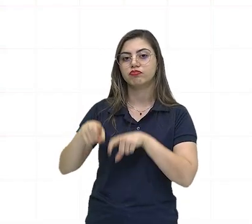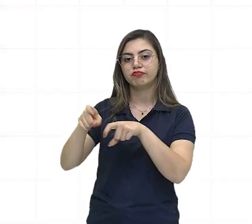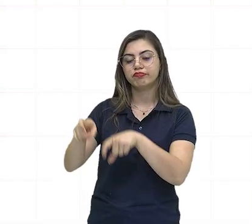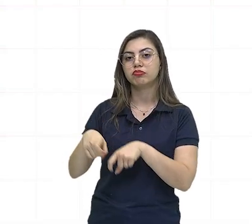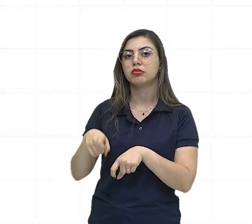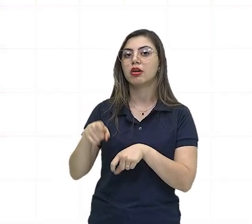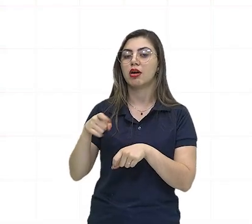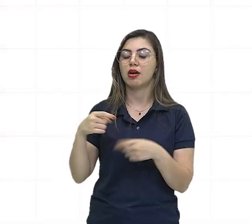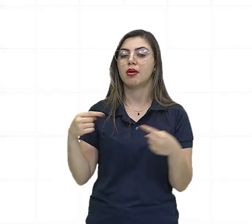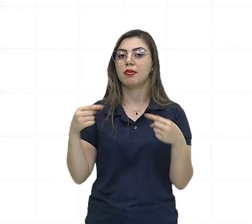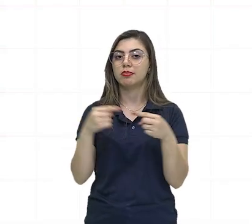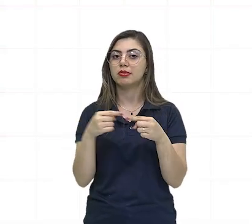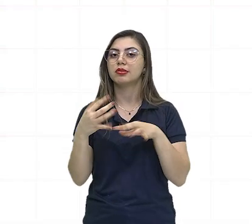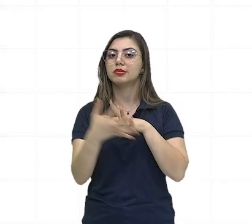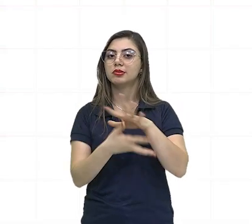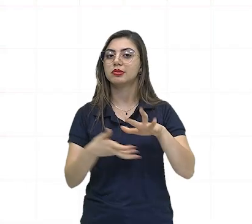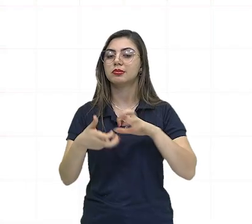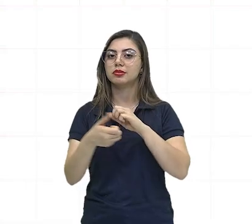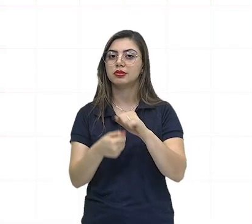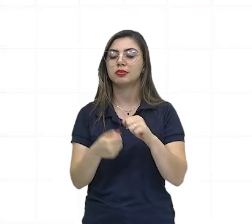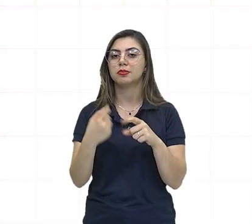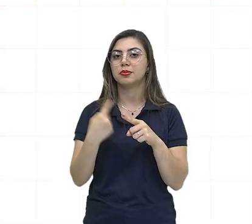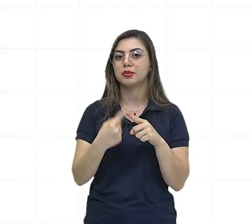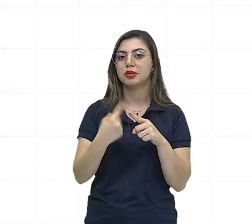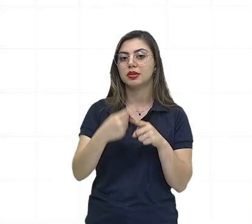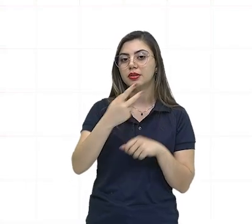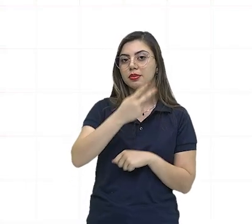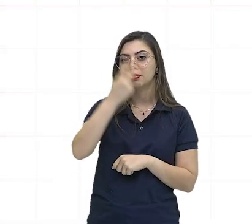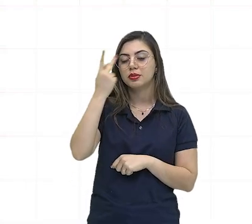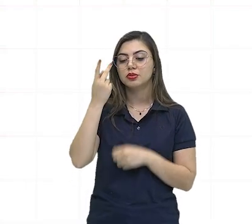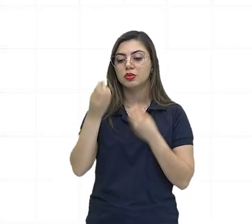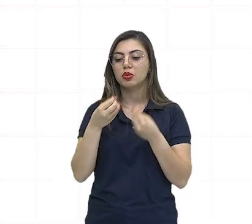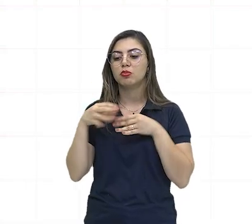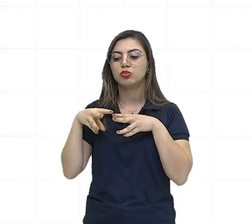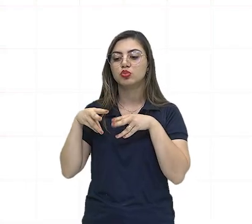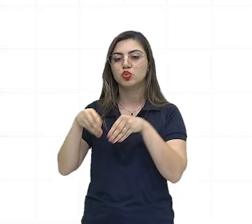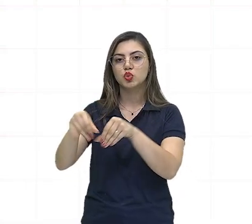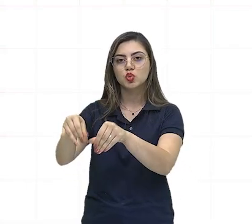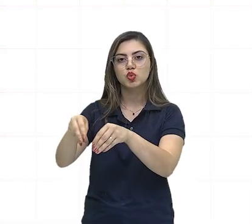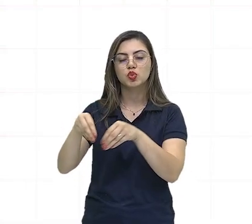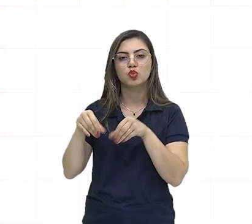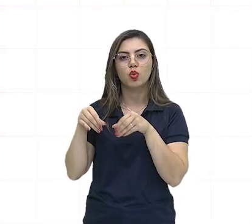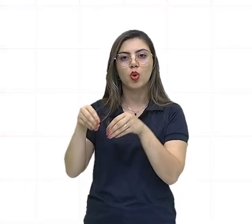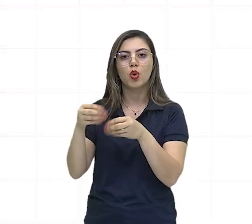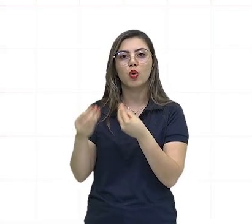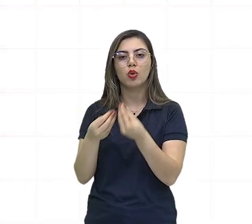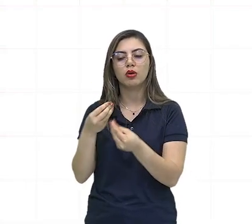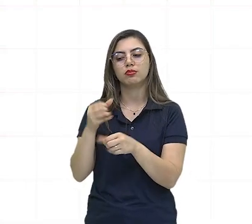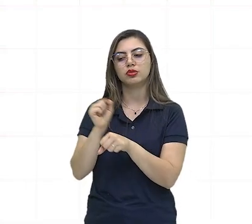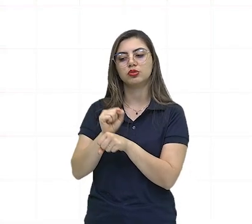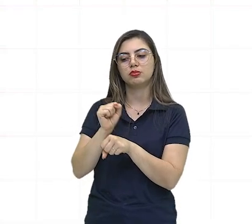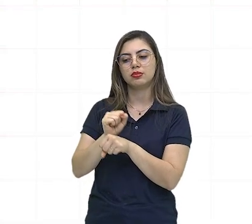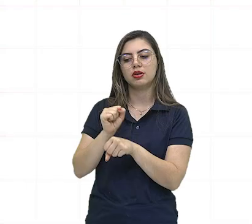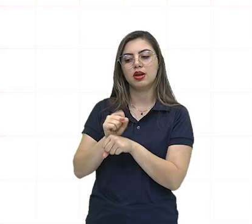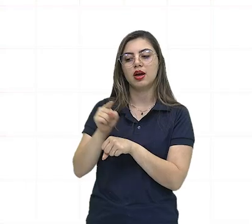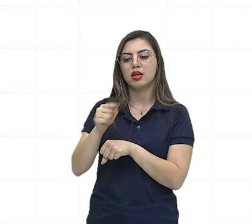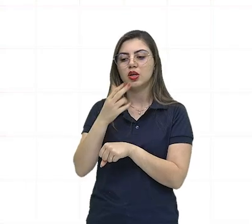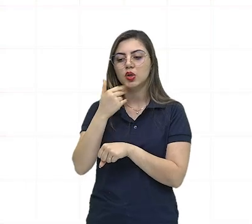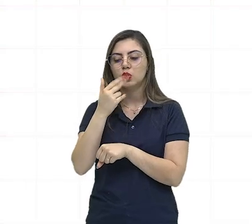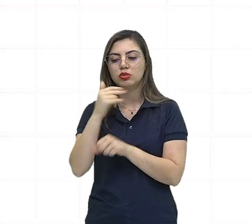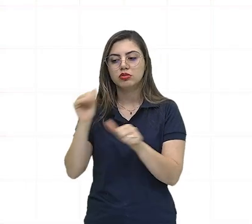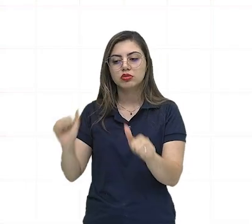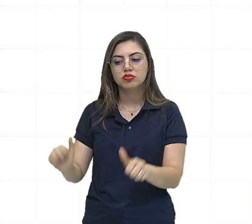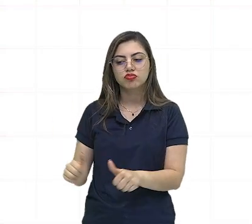considerada sustentável, né? Porque o agricultor ele vai deixar ali o solo ele se regenerar, ele vai deixar o